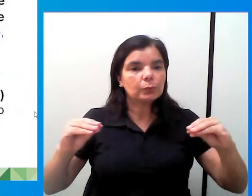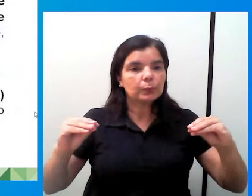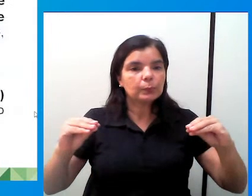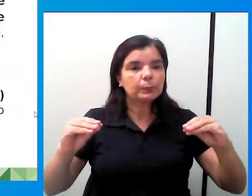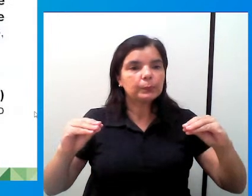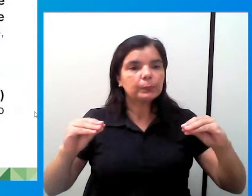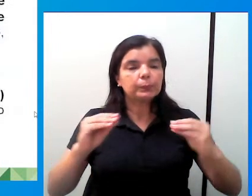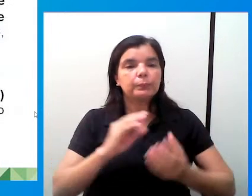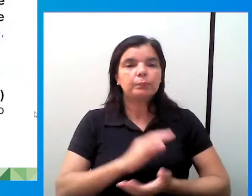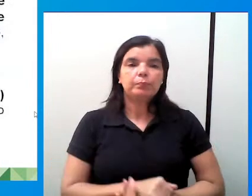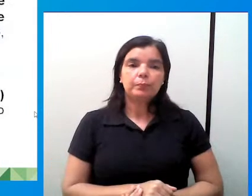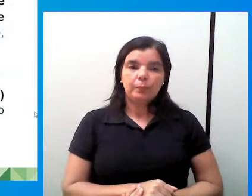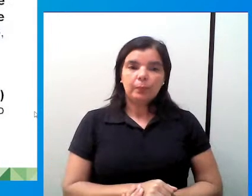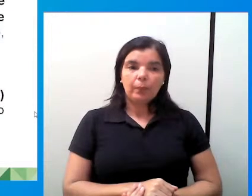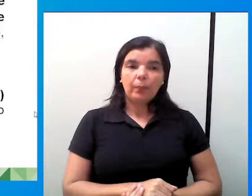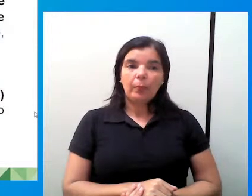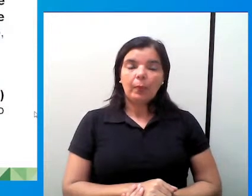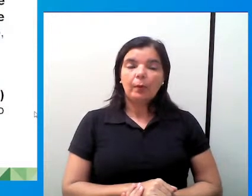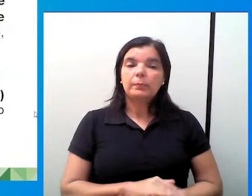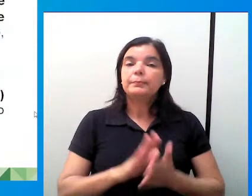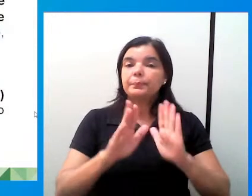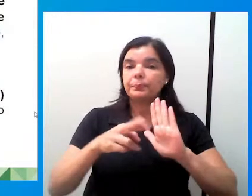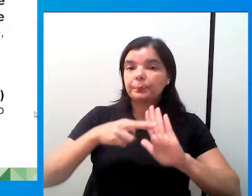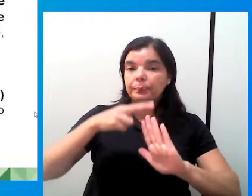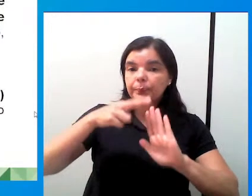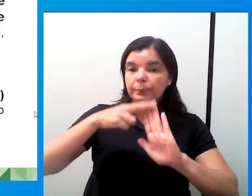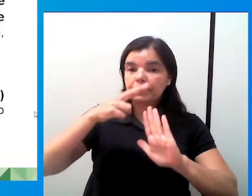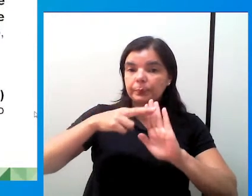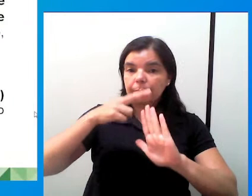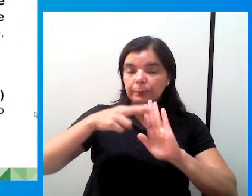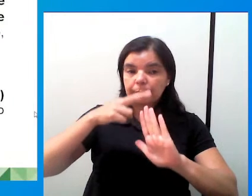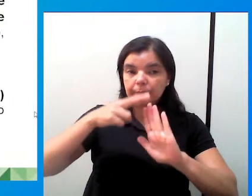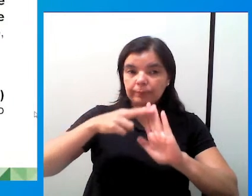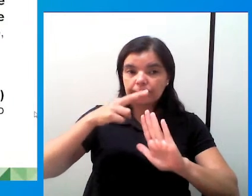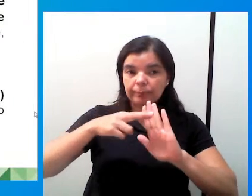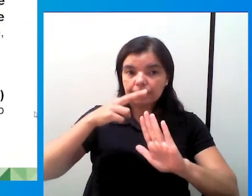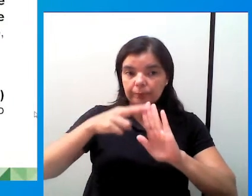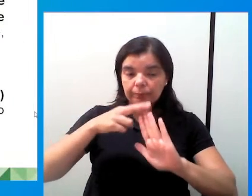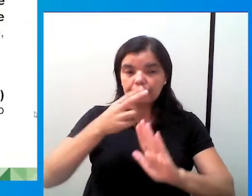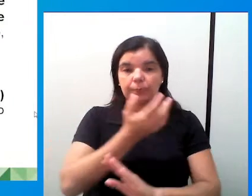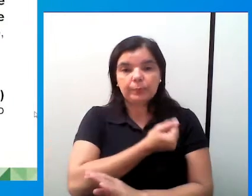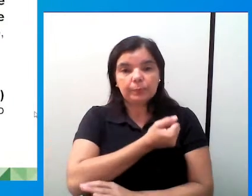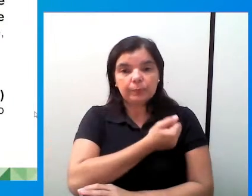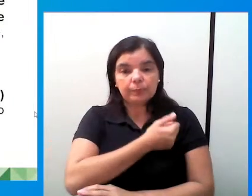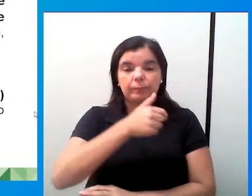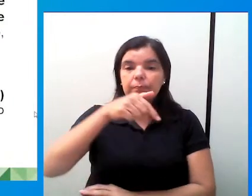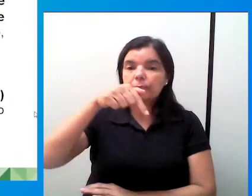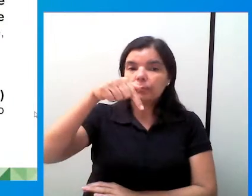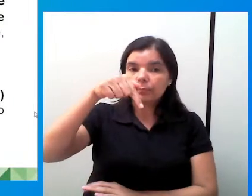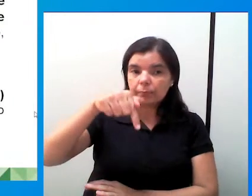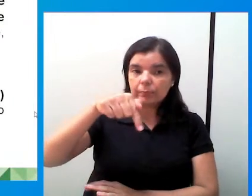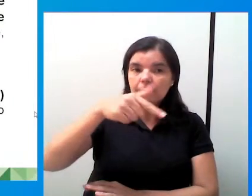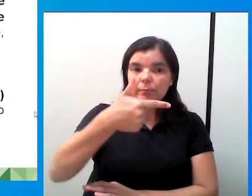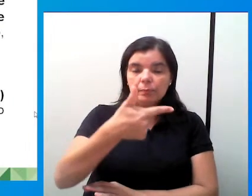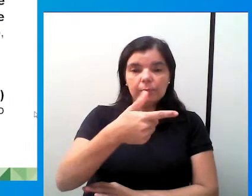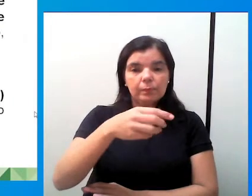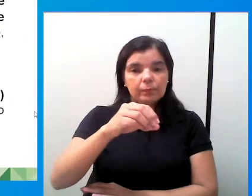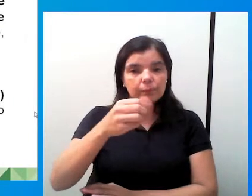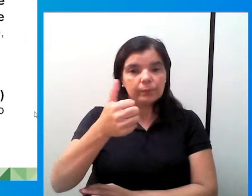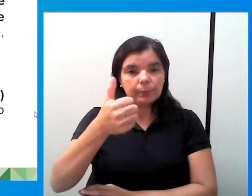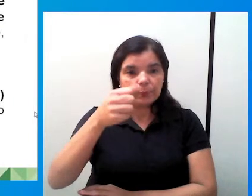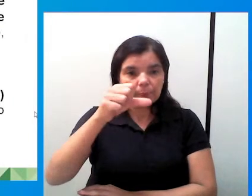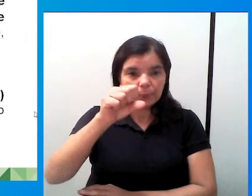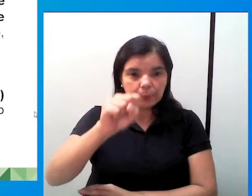vocês. Já foi dito que a resolução, a curricularização é uma meta do Plano Nacional de Educação, é a